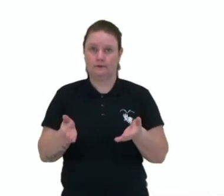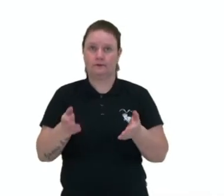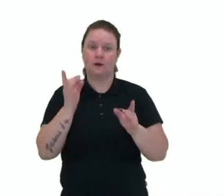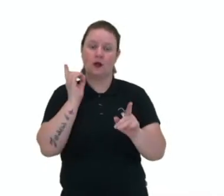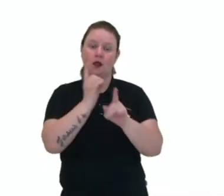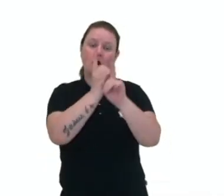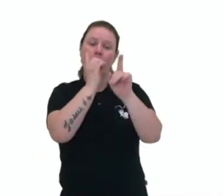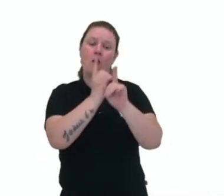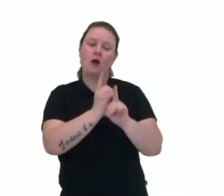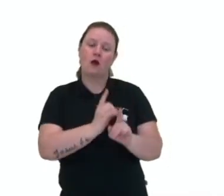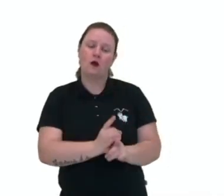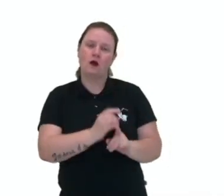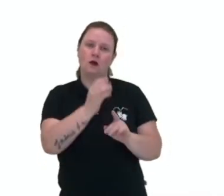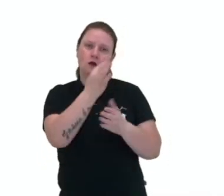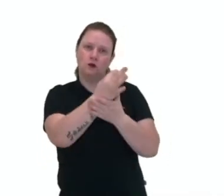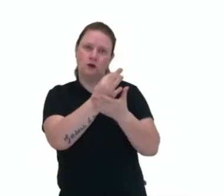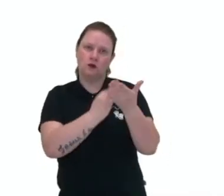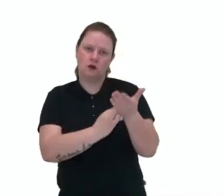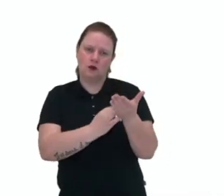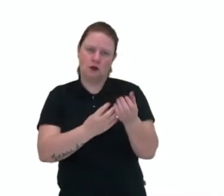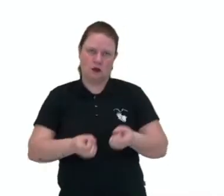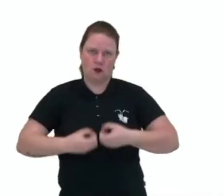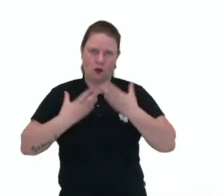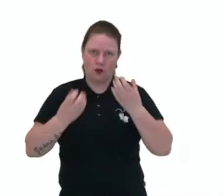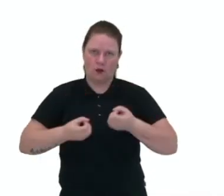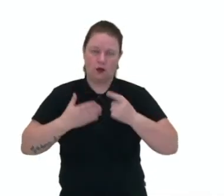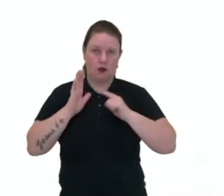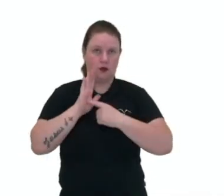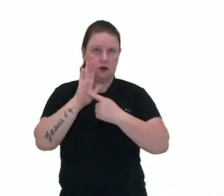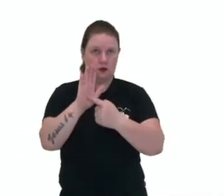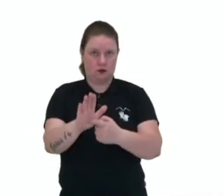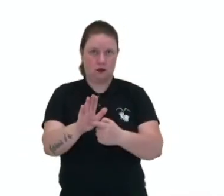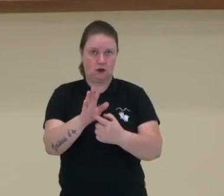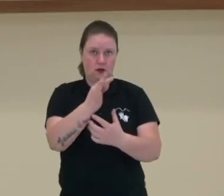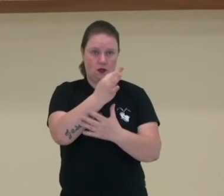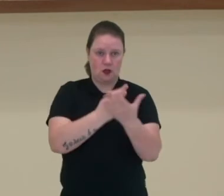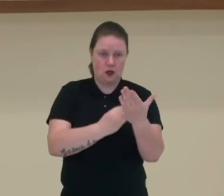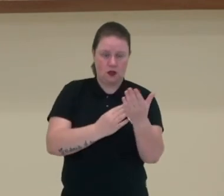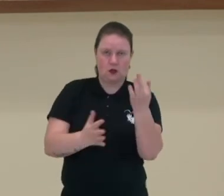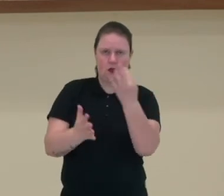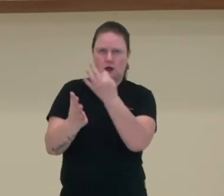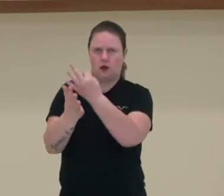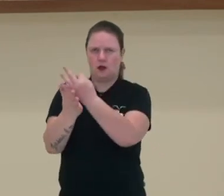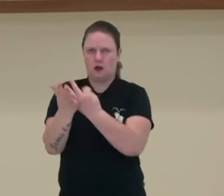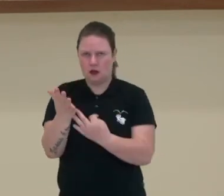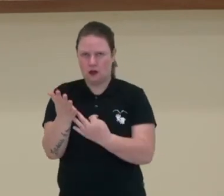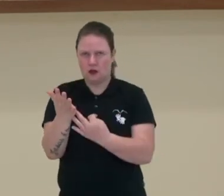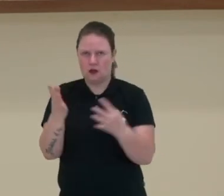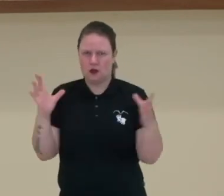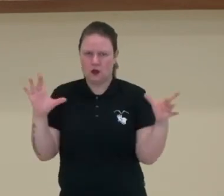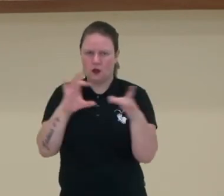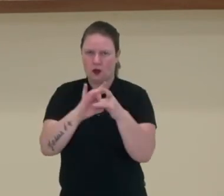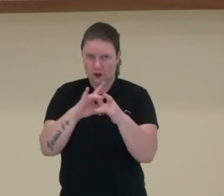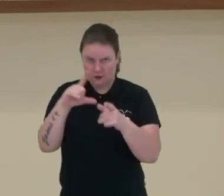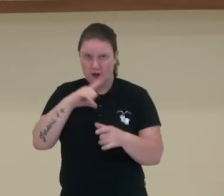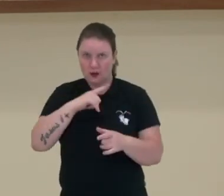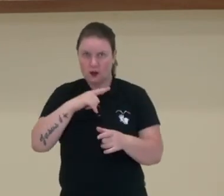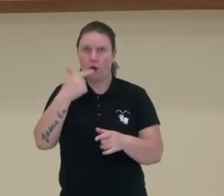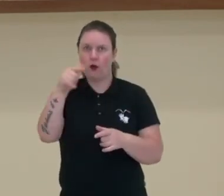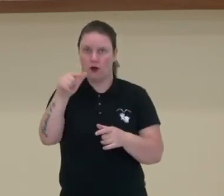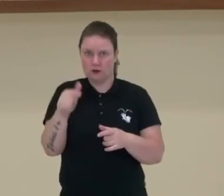outras expressões que indicam intertextualidade. Será que existe nesse texto outras expressões que